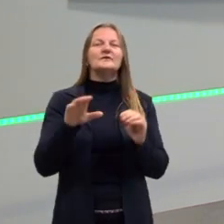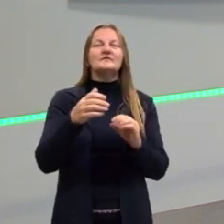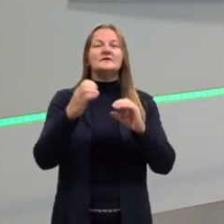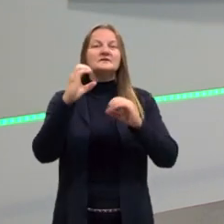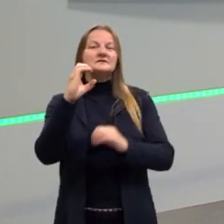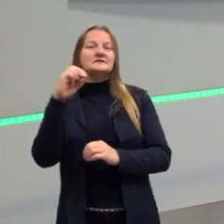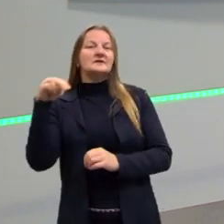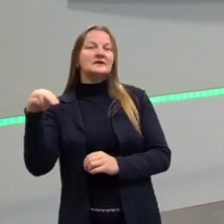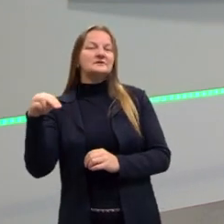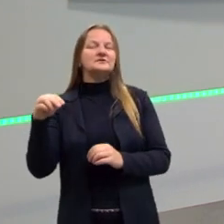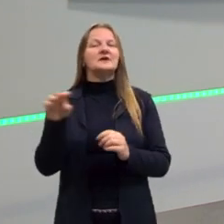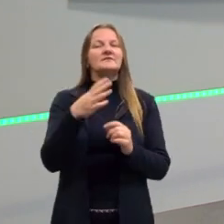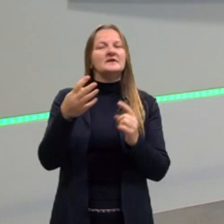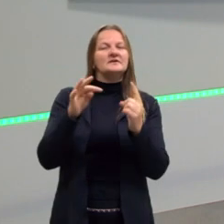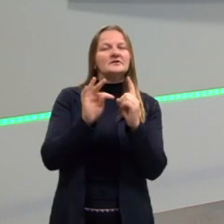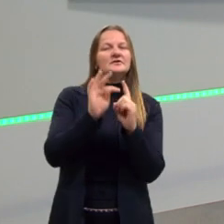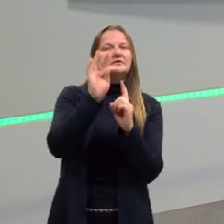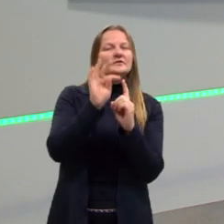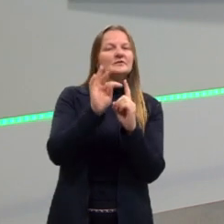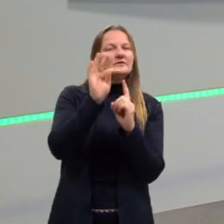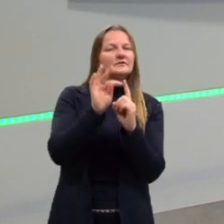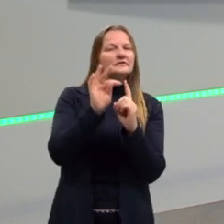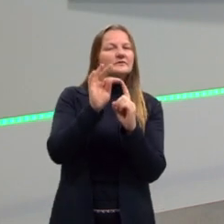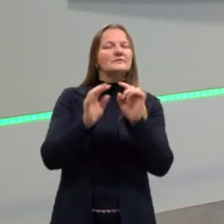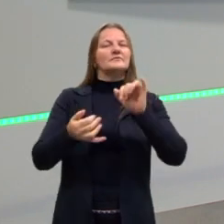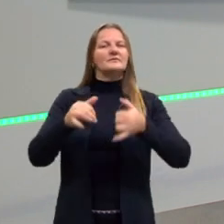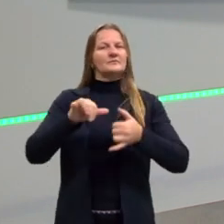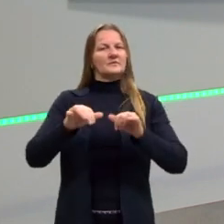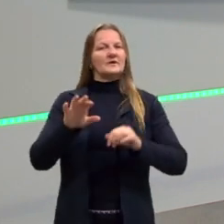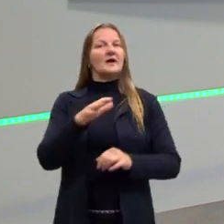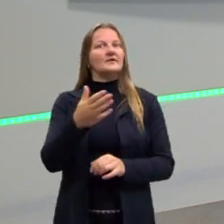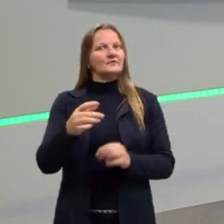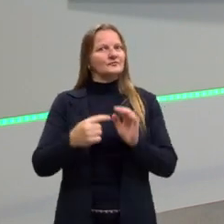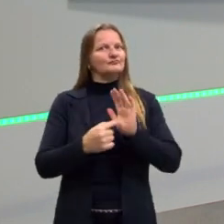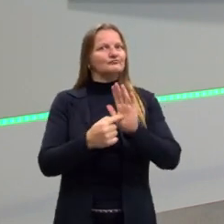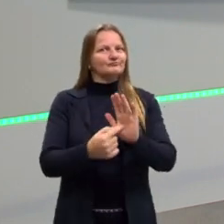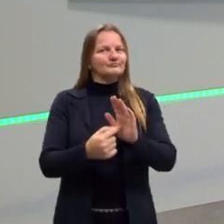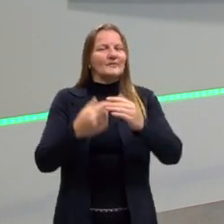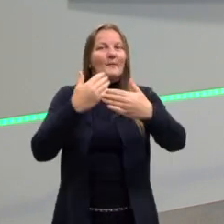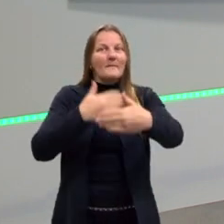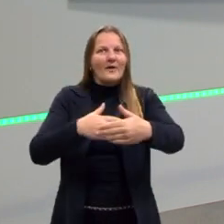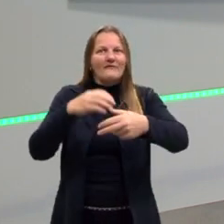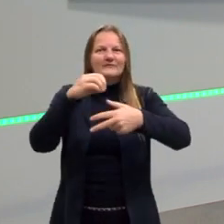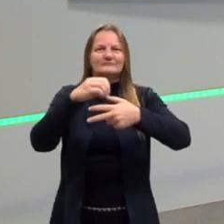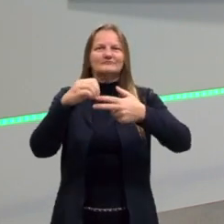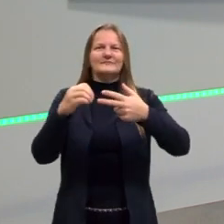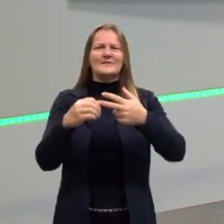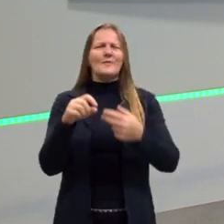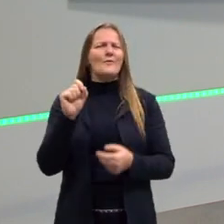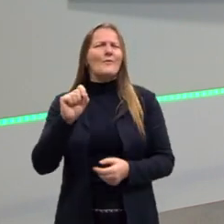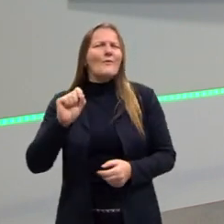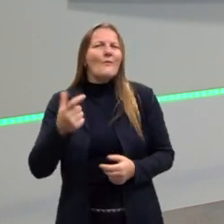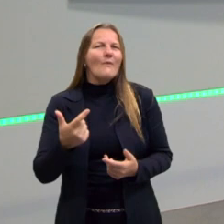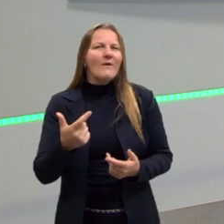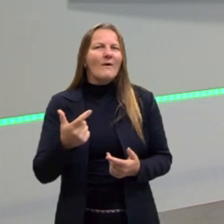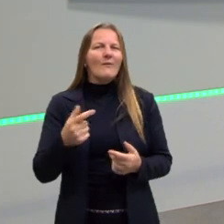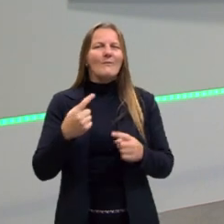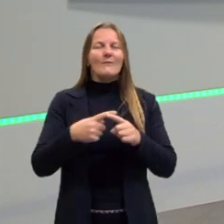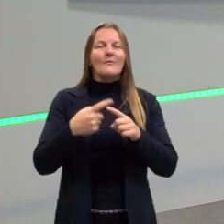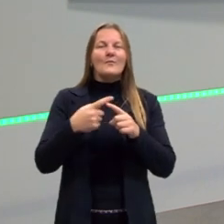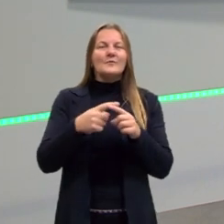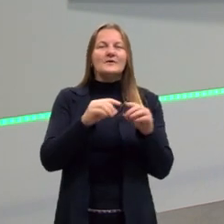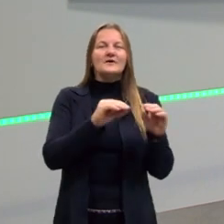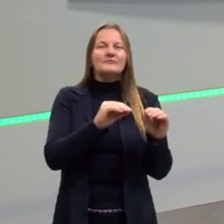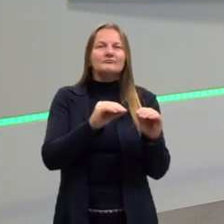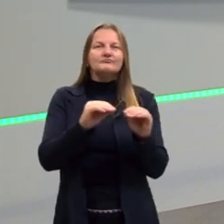cinética com termoquímica mas de algum jeito aparece e tem que lembrar Quais são os fatores que deslocam para